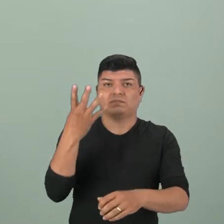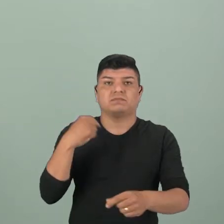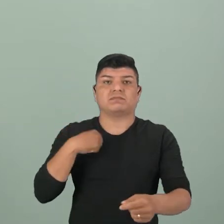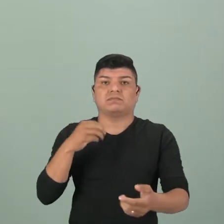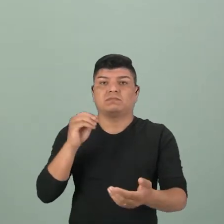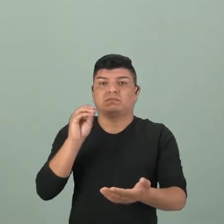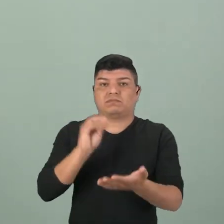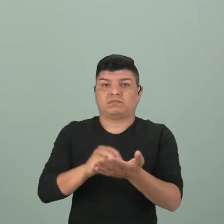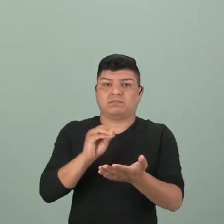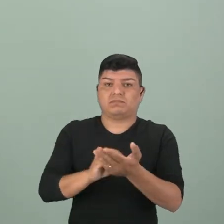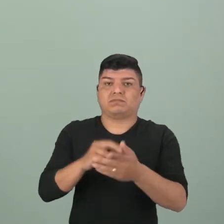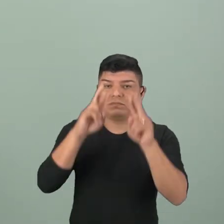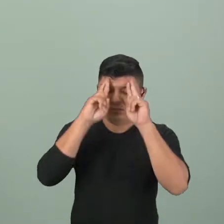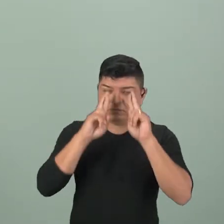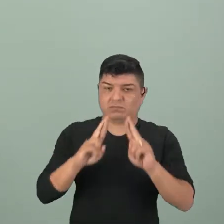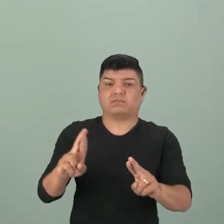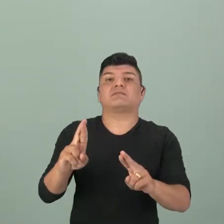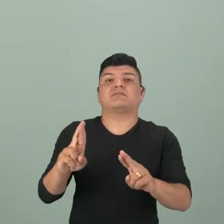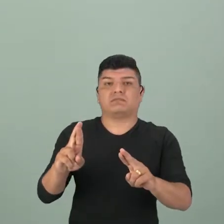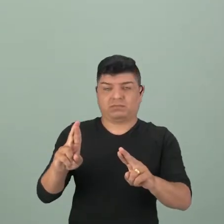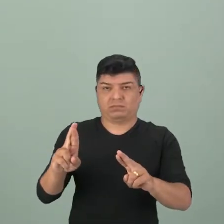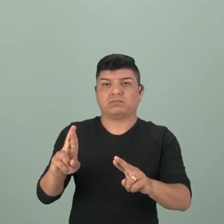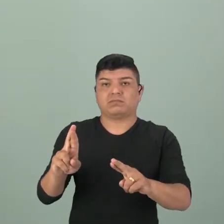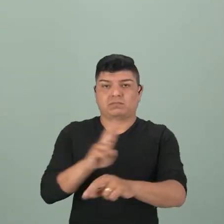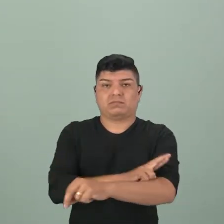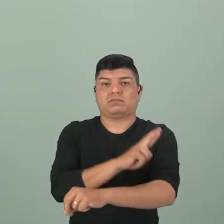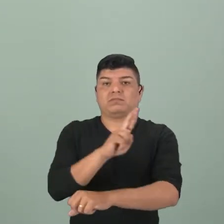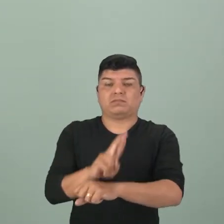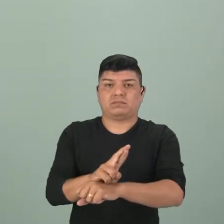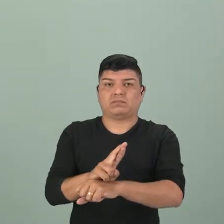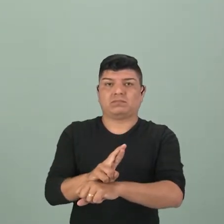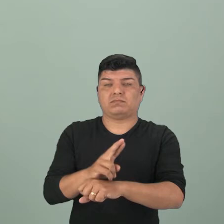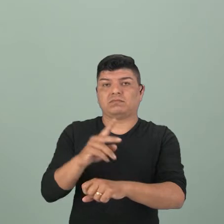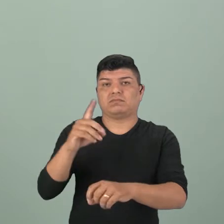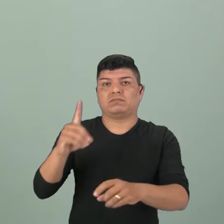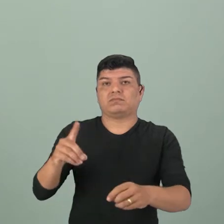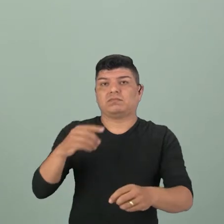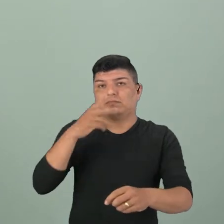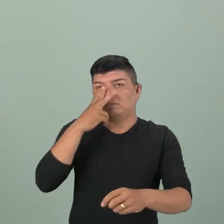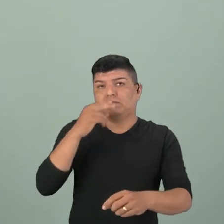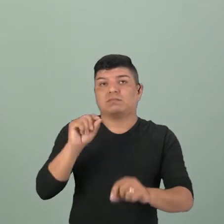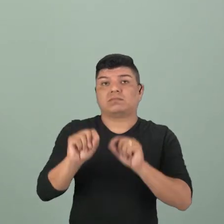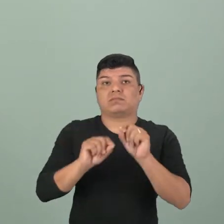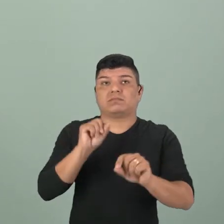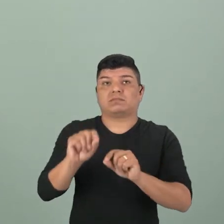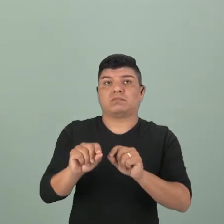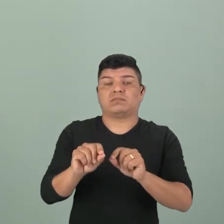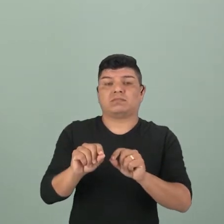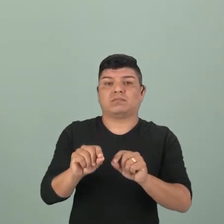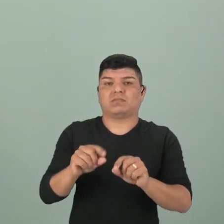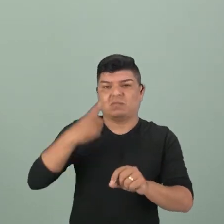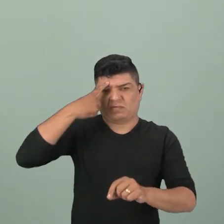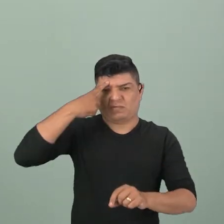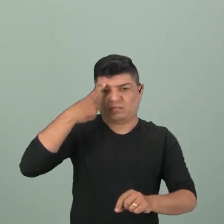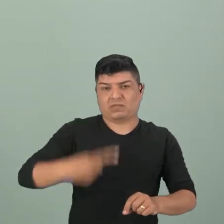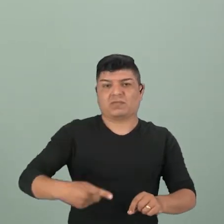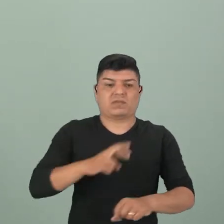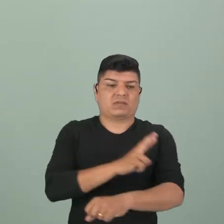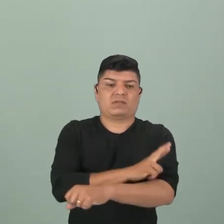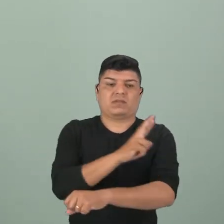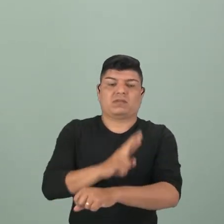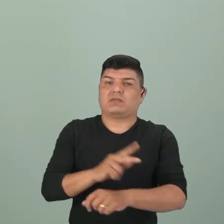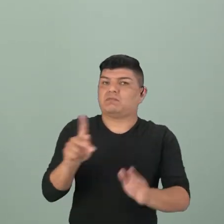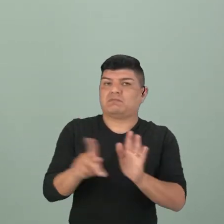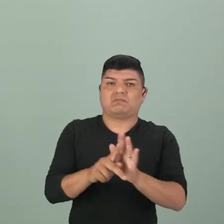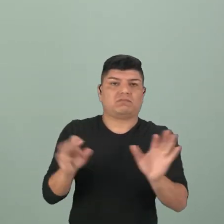intolerância religiosa, onde o governo daquele país é um ditador que ele dita qual é a religião daquele